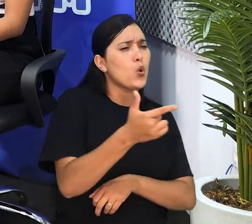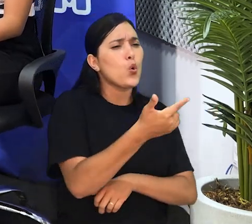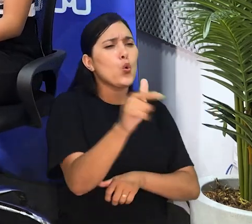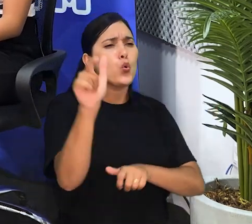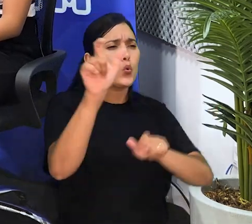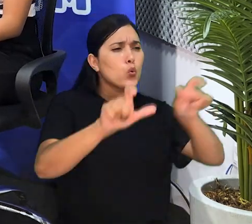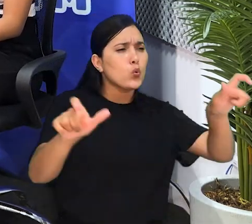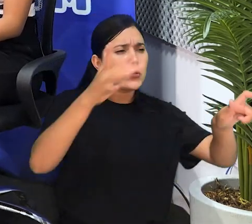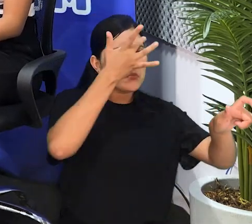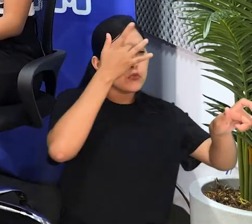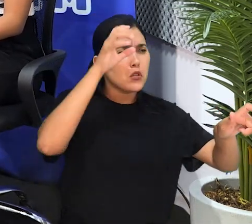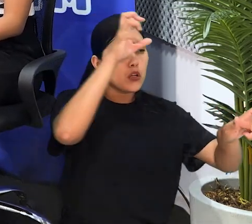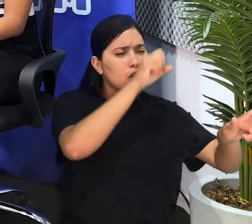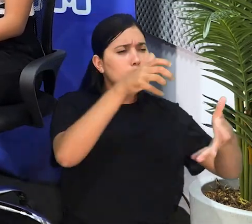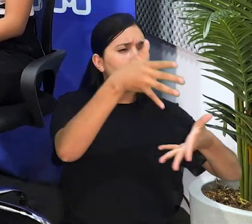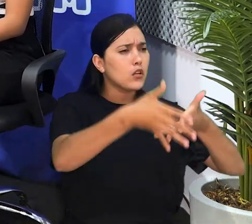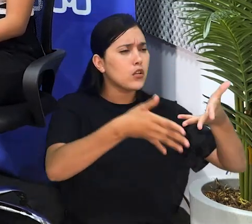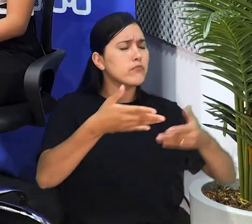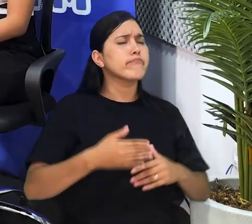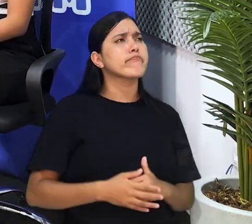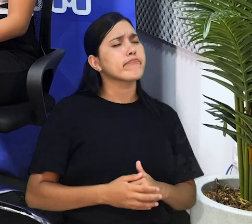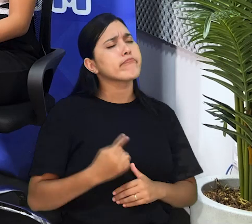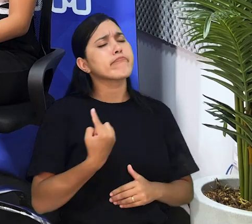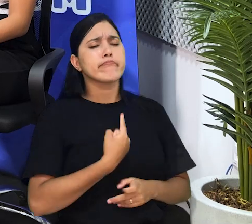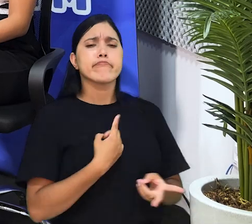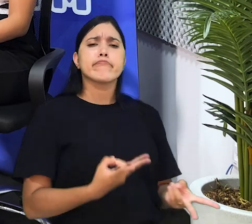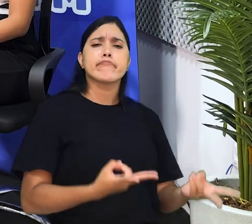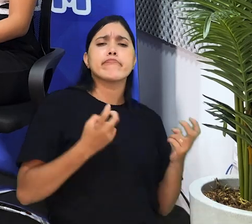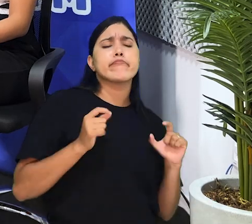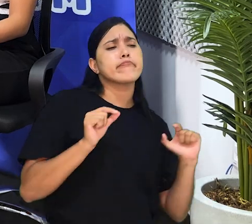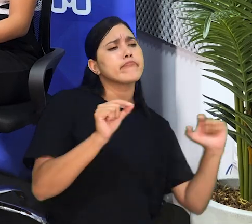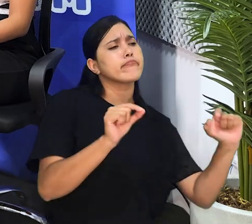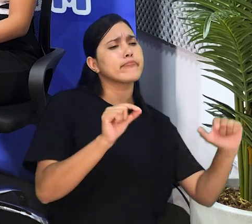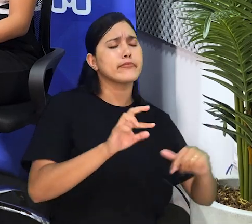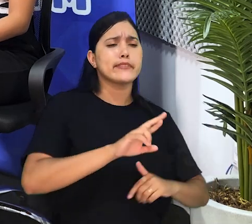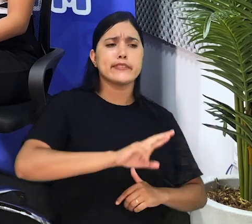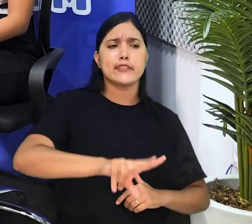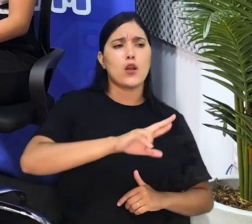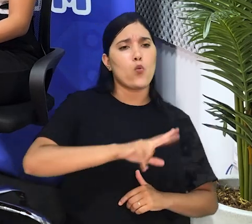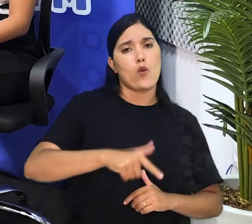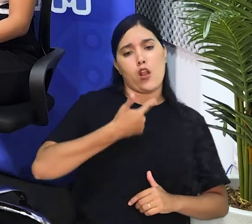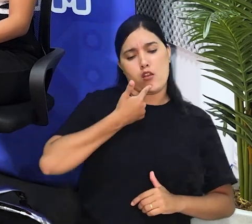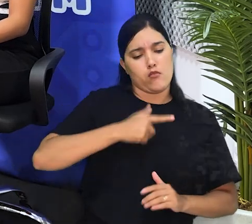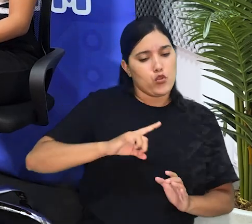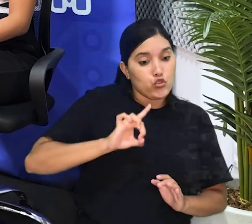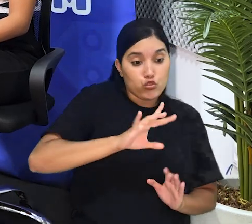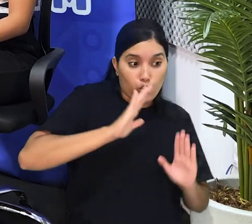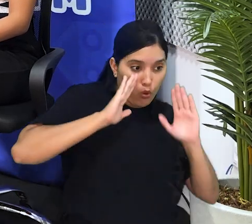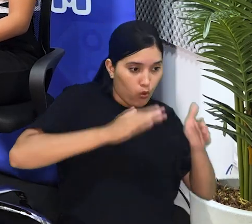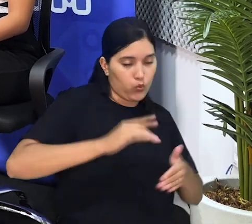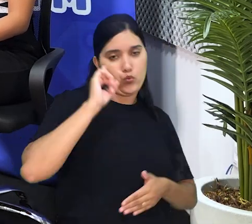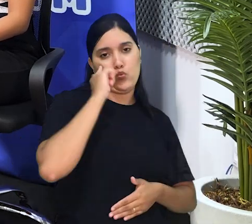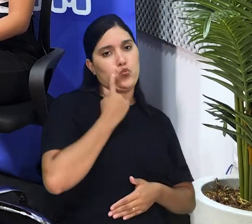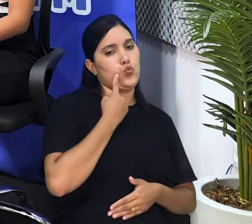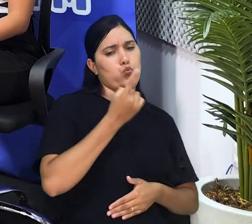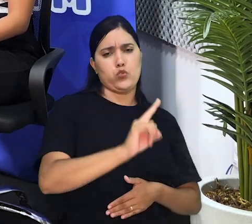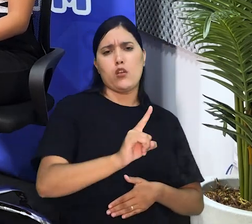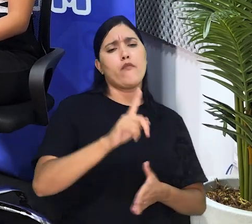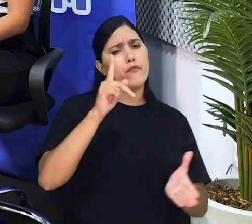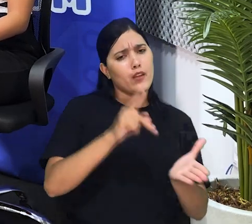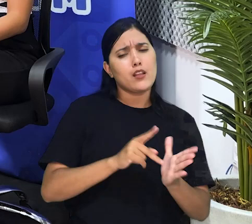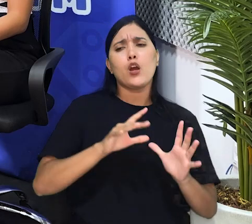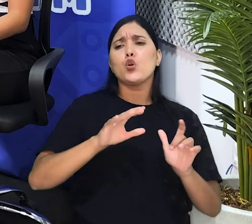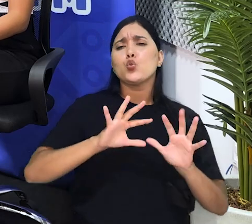pessoas também aprenderem, aí a gente percebe que não é uma língua apenas de surdos. Ela era para ser